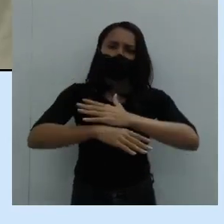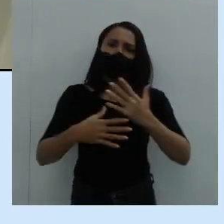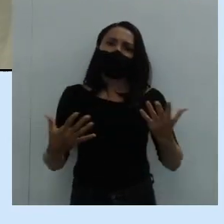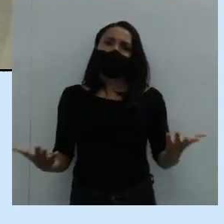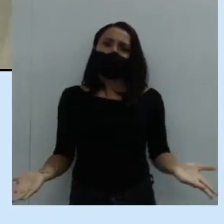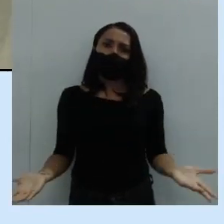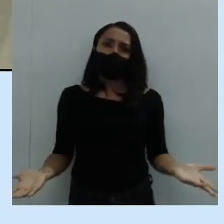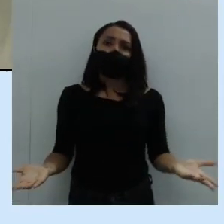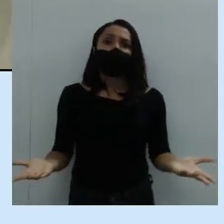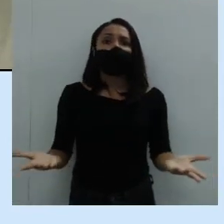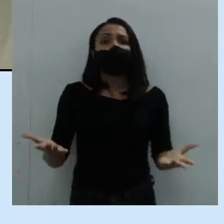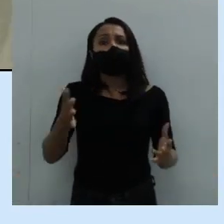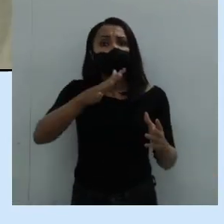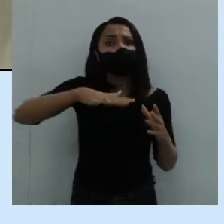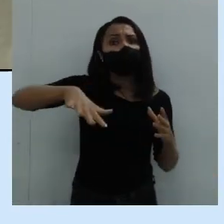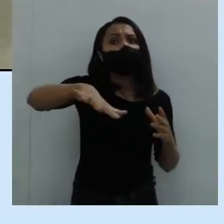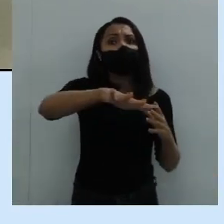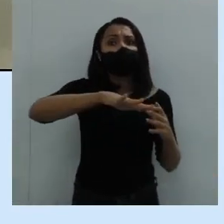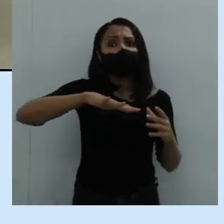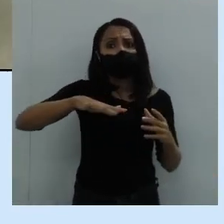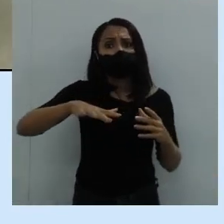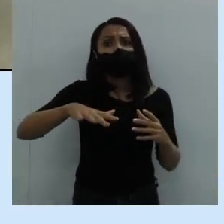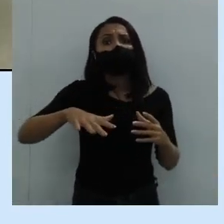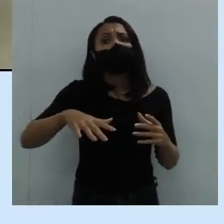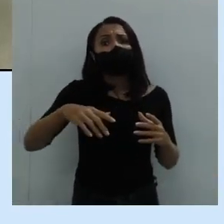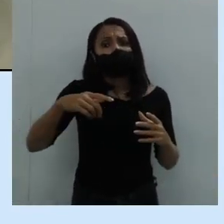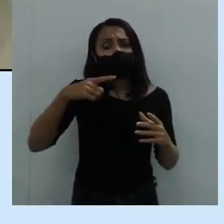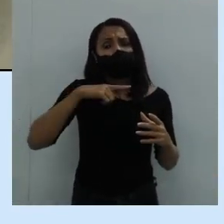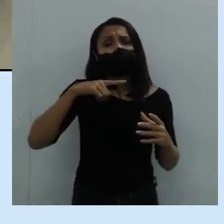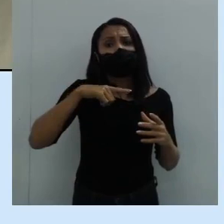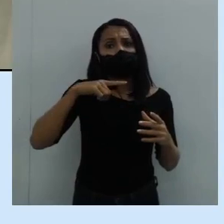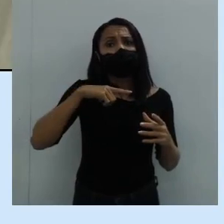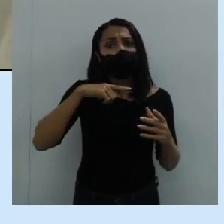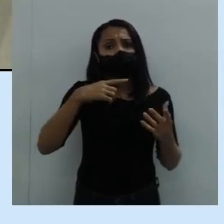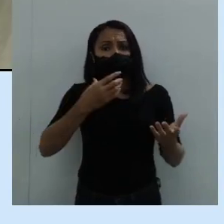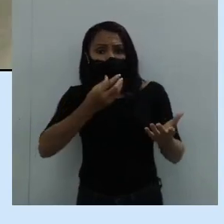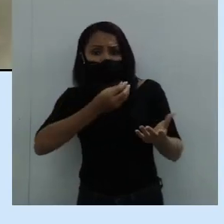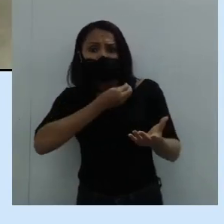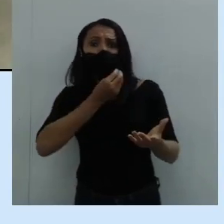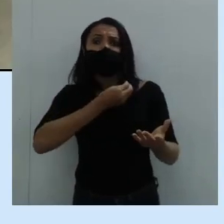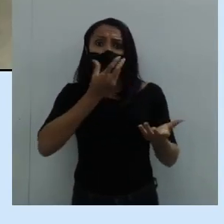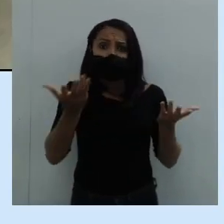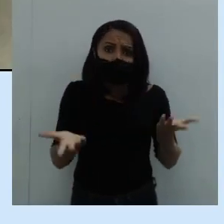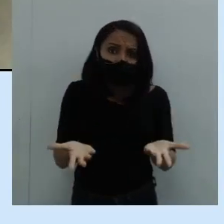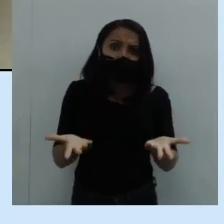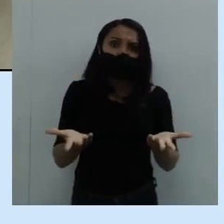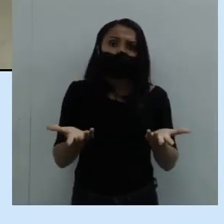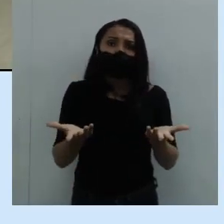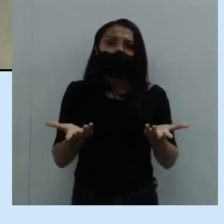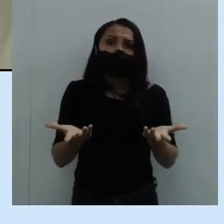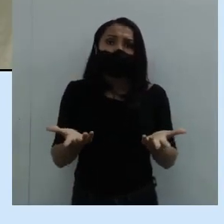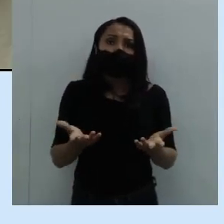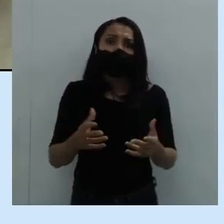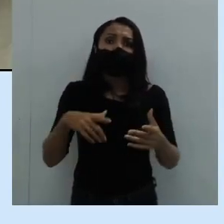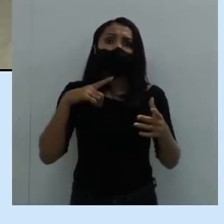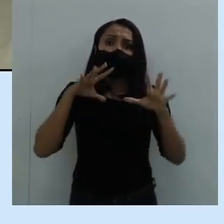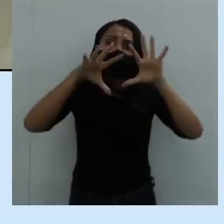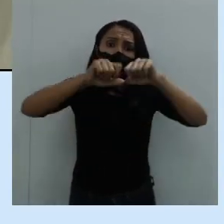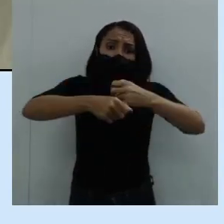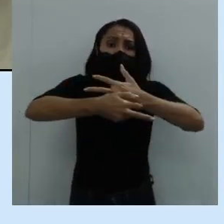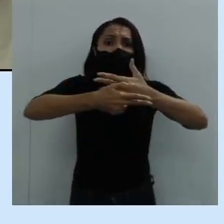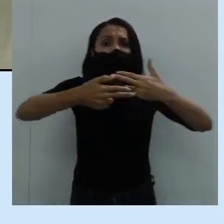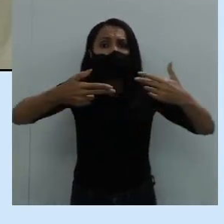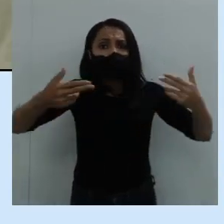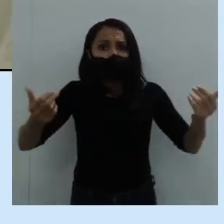naquele local existe um ecossistema, existe uma cadeia alimentar, existem animais que